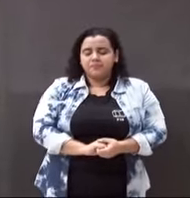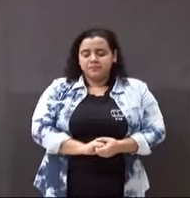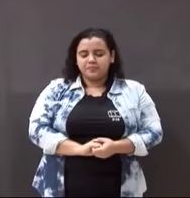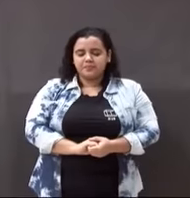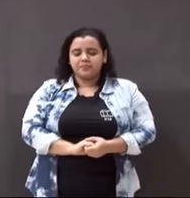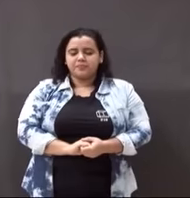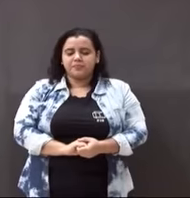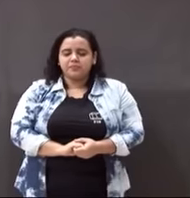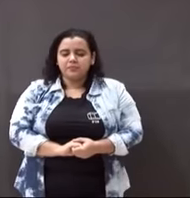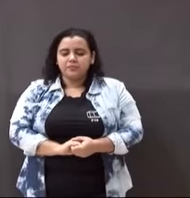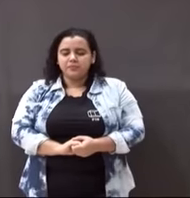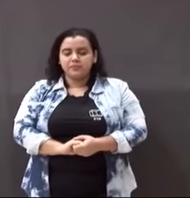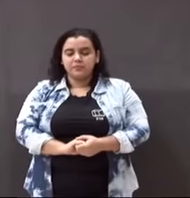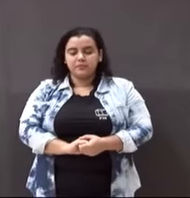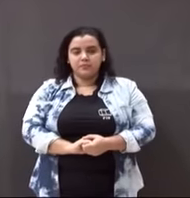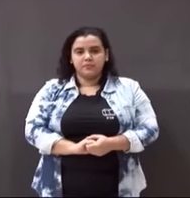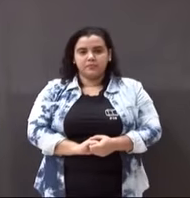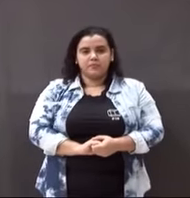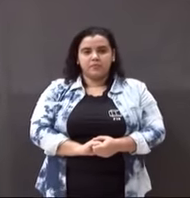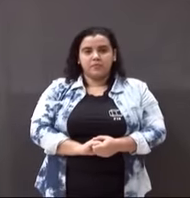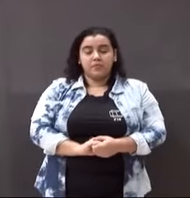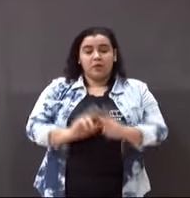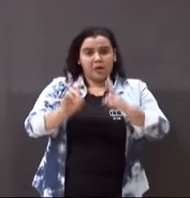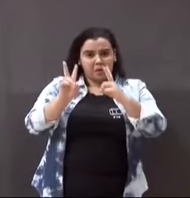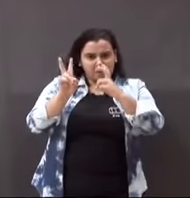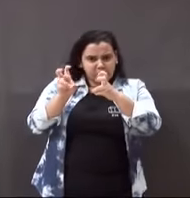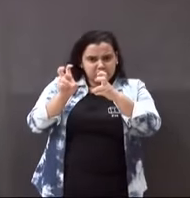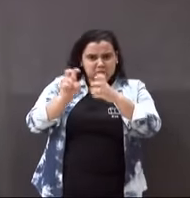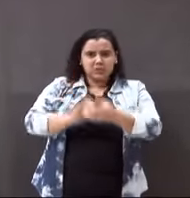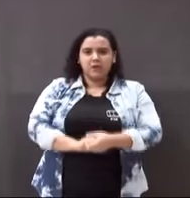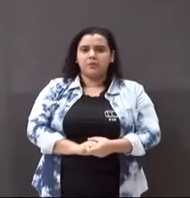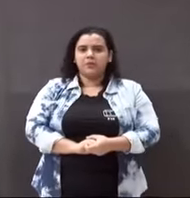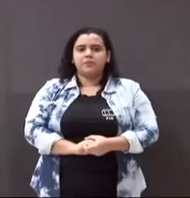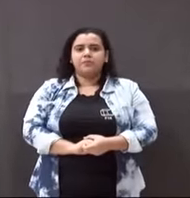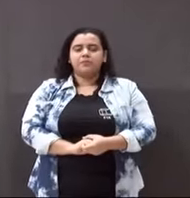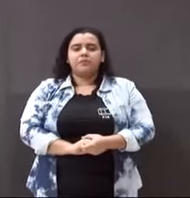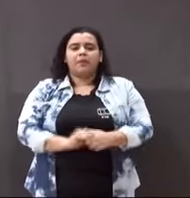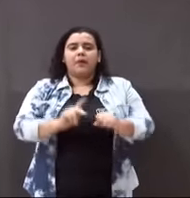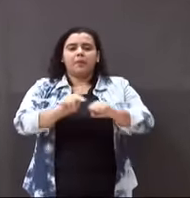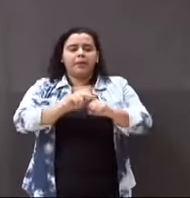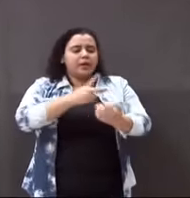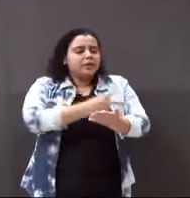Percebam que eu não estou dizendo que na busca por peixes Pedro